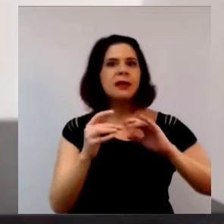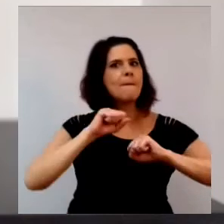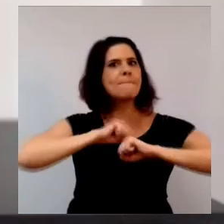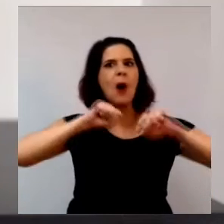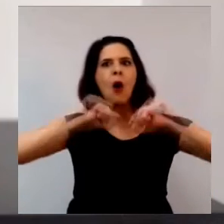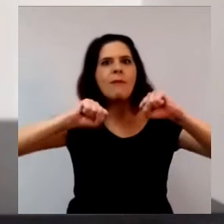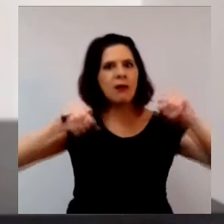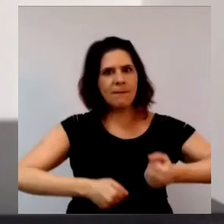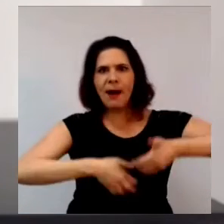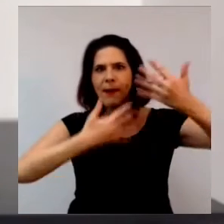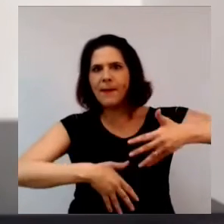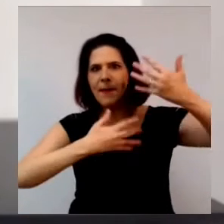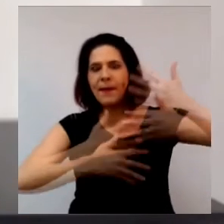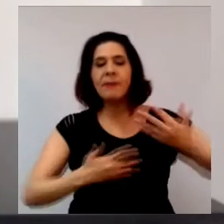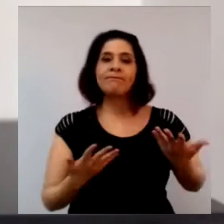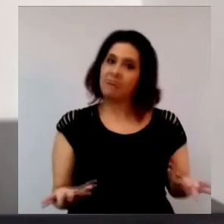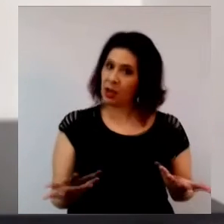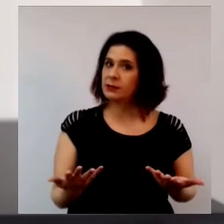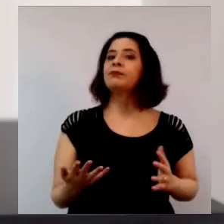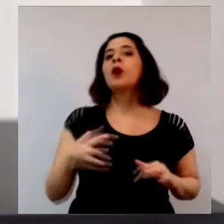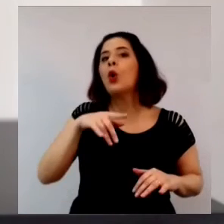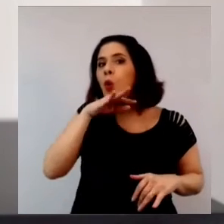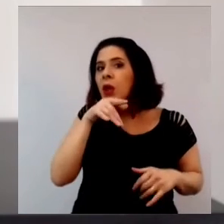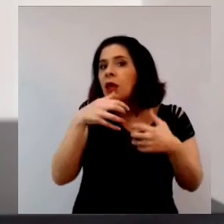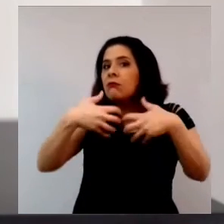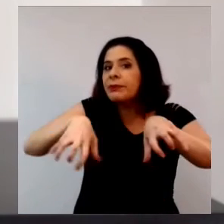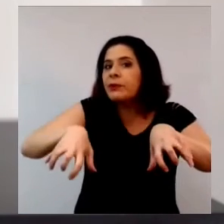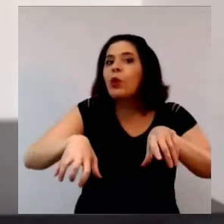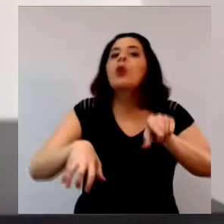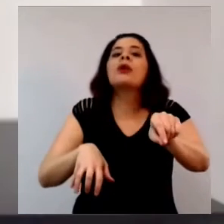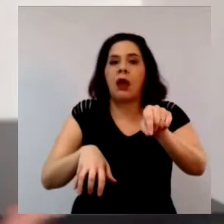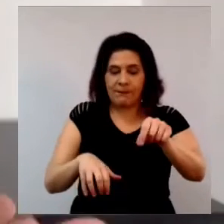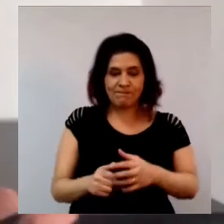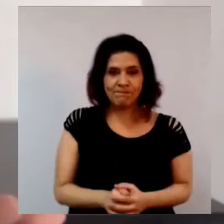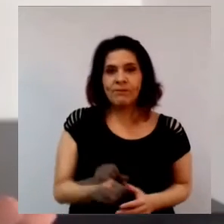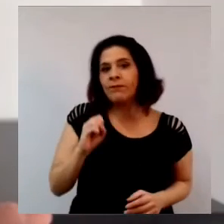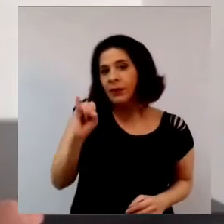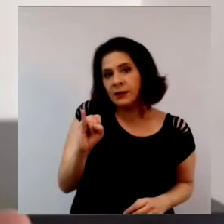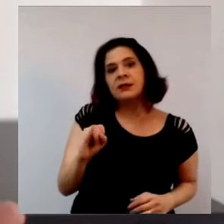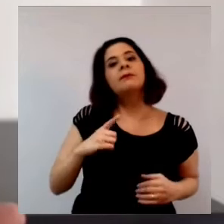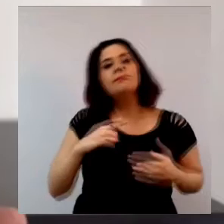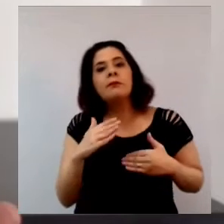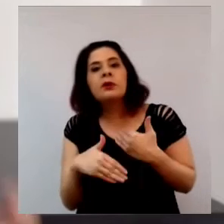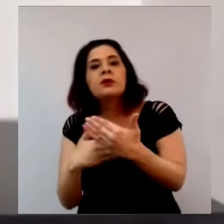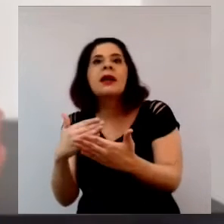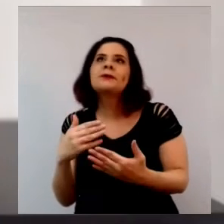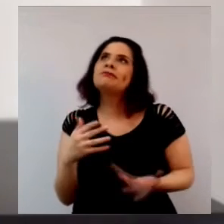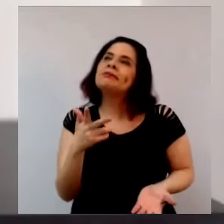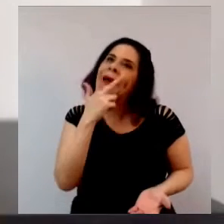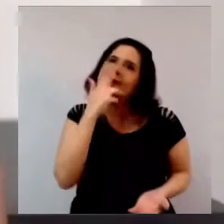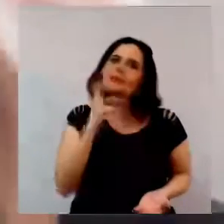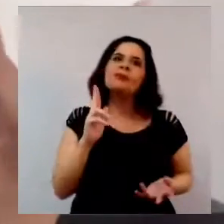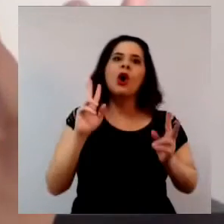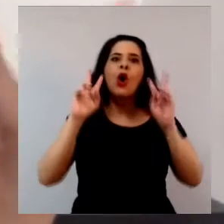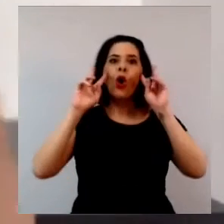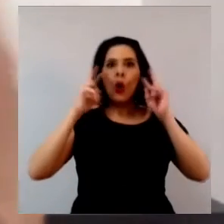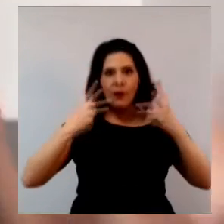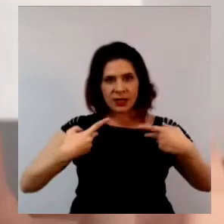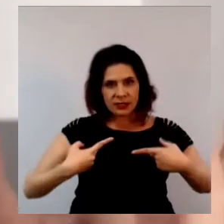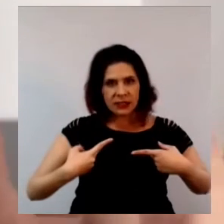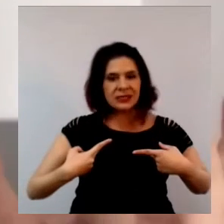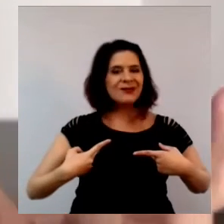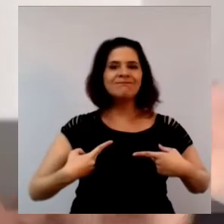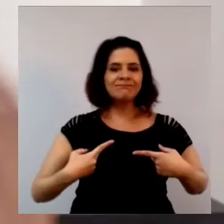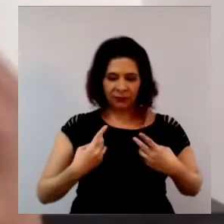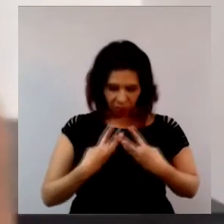ruim que a gente vê, essa sim, parte por um processo também, que é o processo de desumanização do diálogo, né? Como a Paula falou, não reconhecendo o